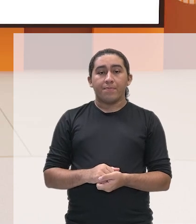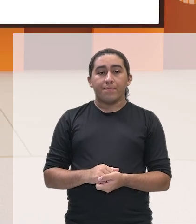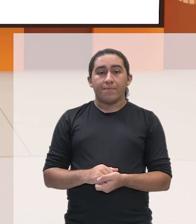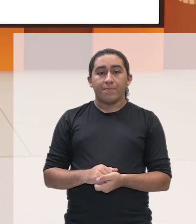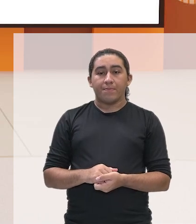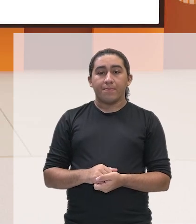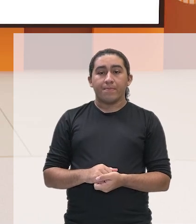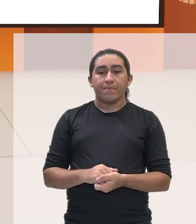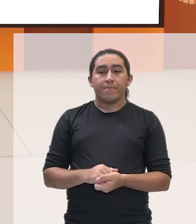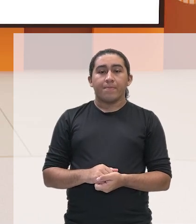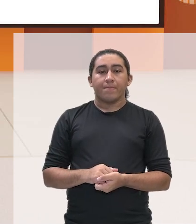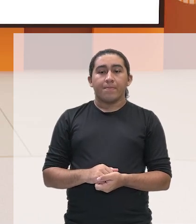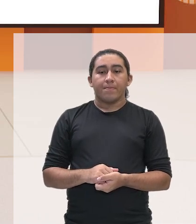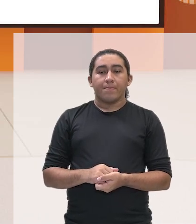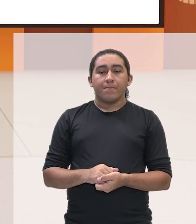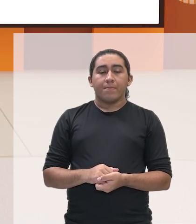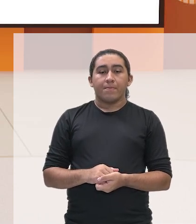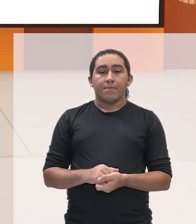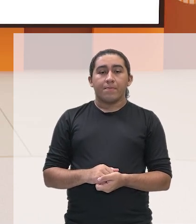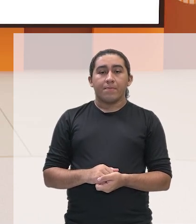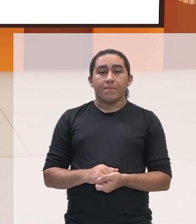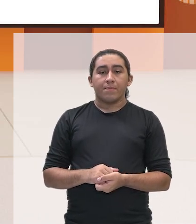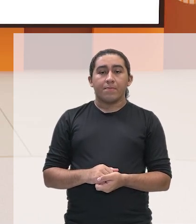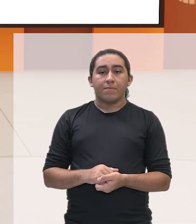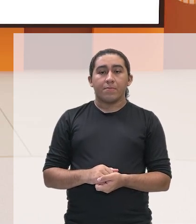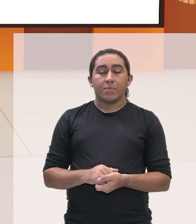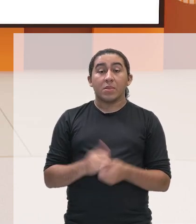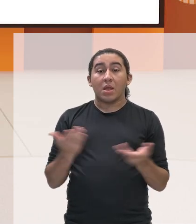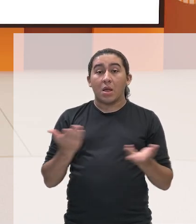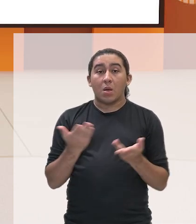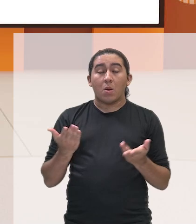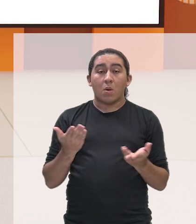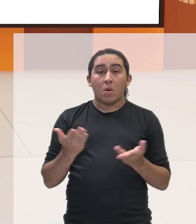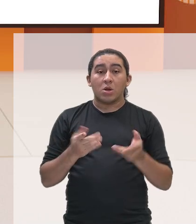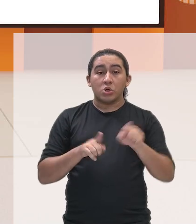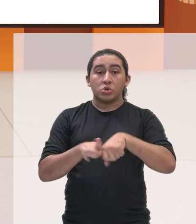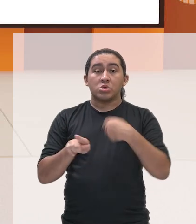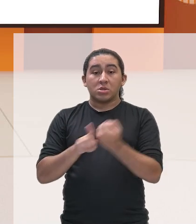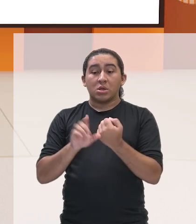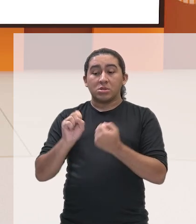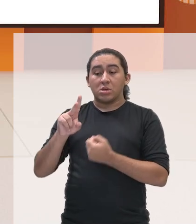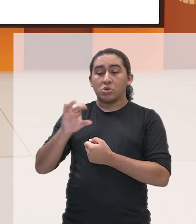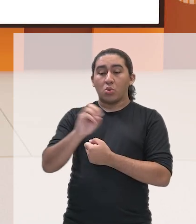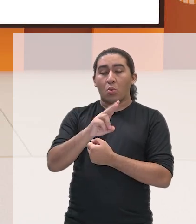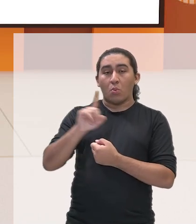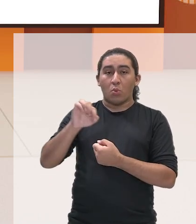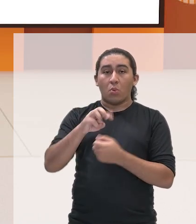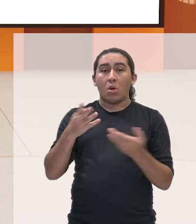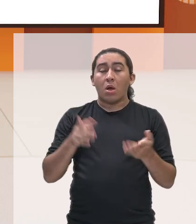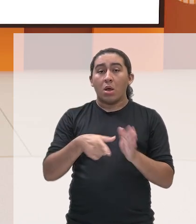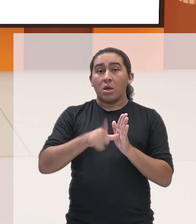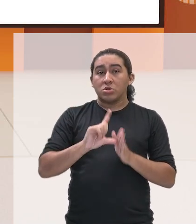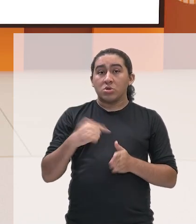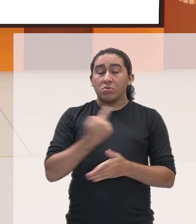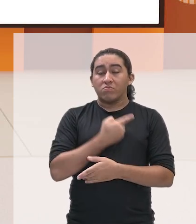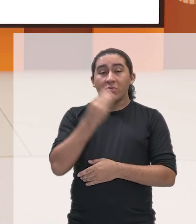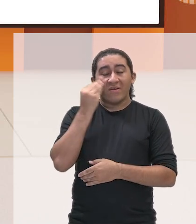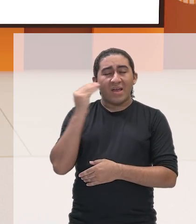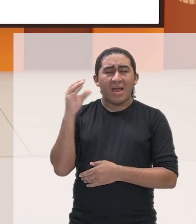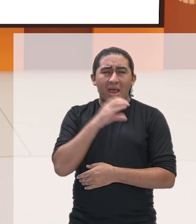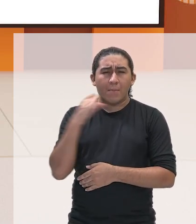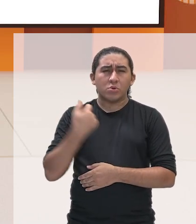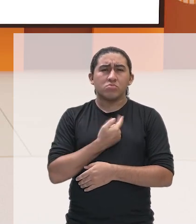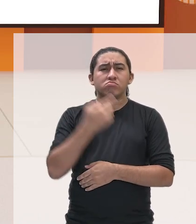agora para o chamado conhecimento do senso comum. Mas antes, a gente vai ver aqui uma animação que vai fazer a